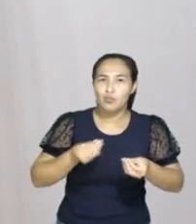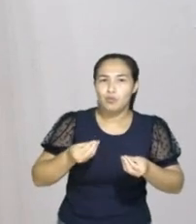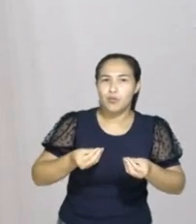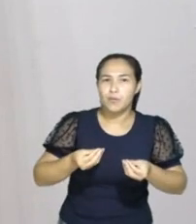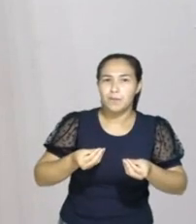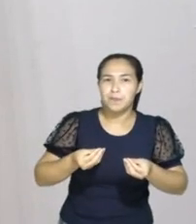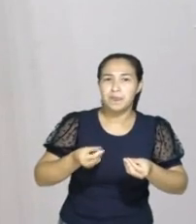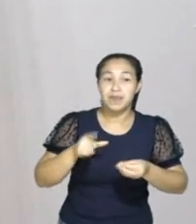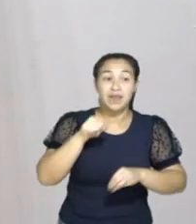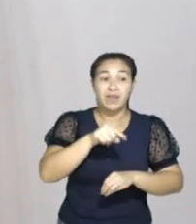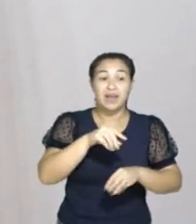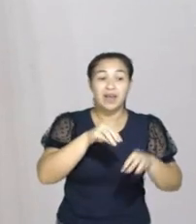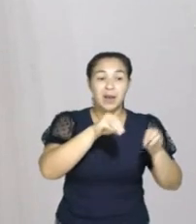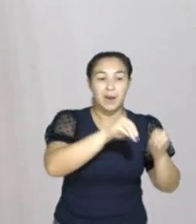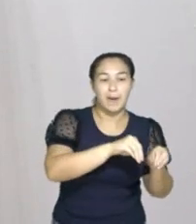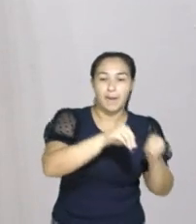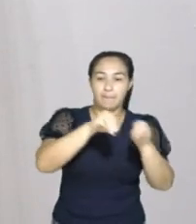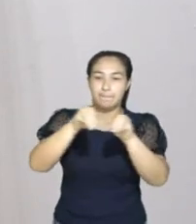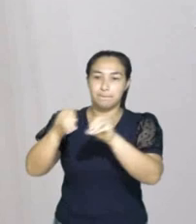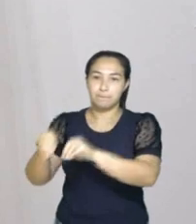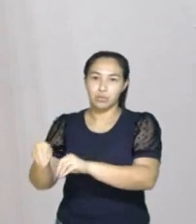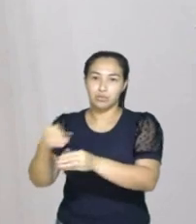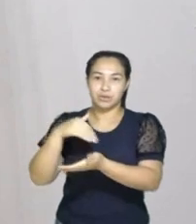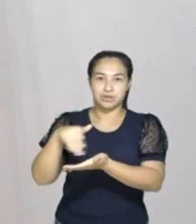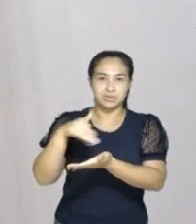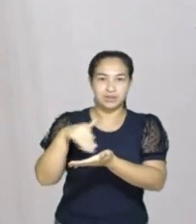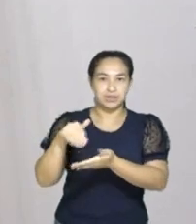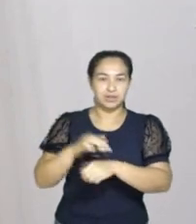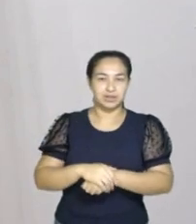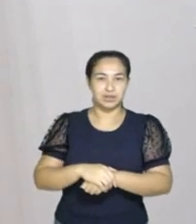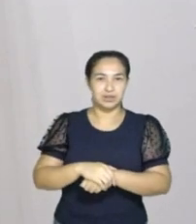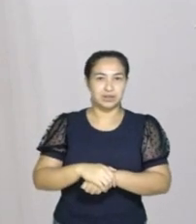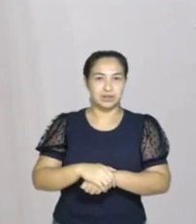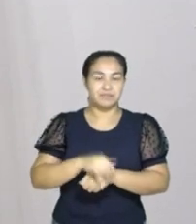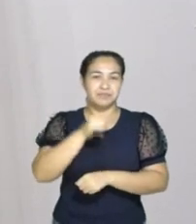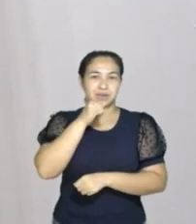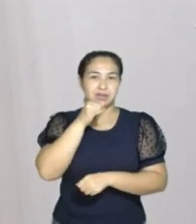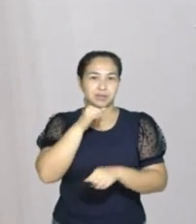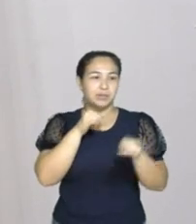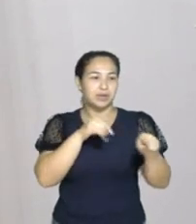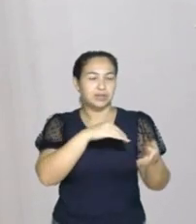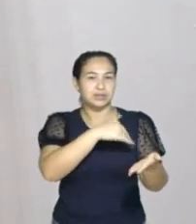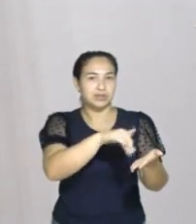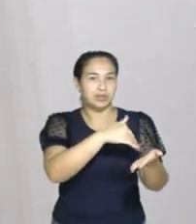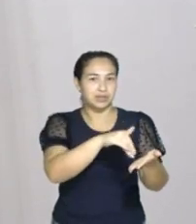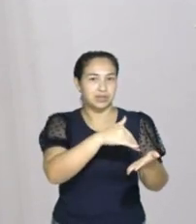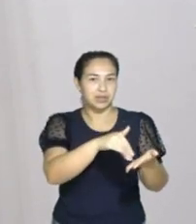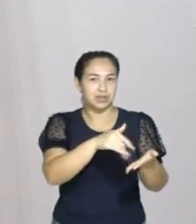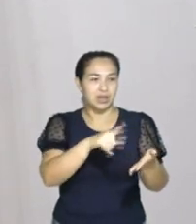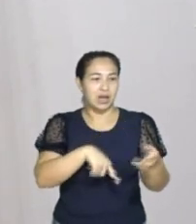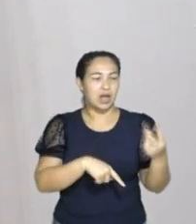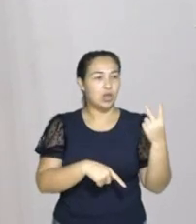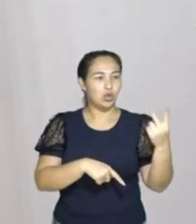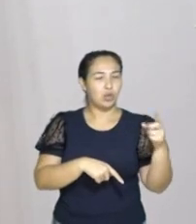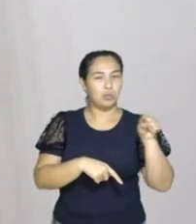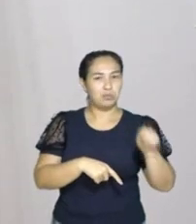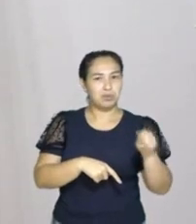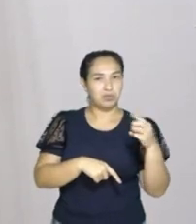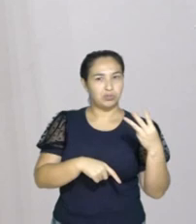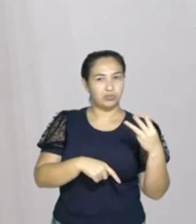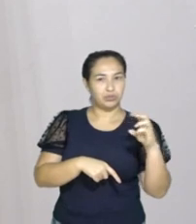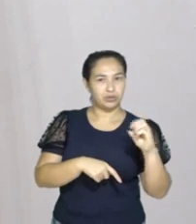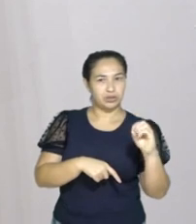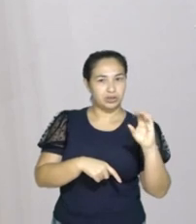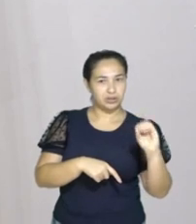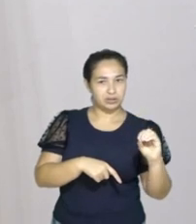transfere de secretaria então ele é vinculado a secretaria que a função de 2.300 Como a